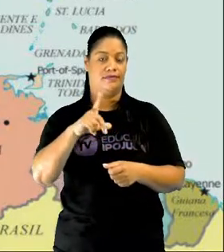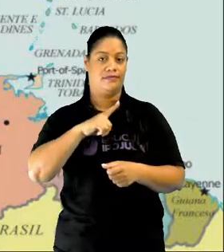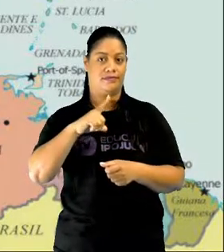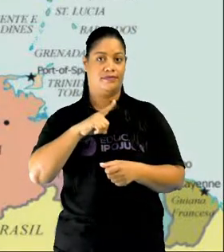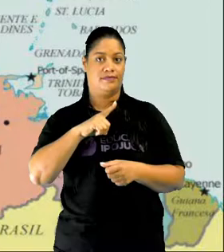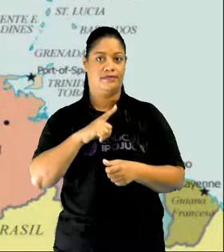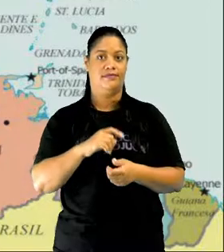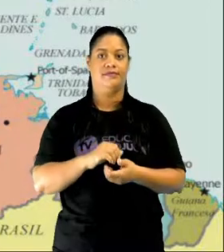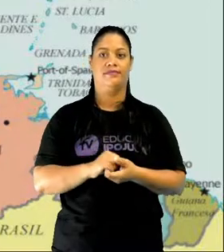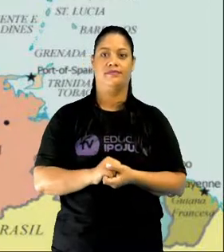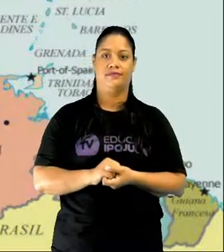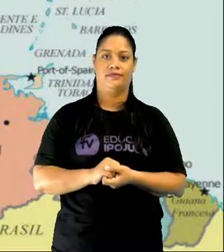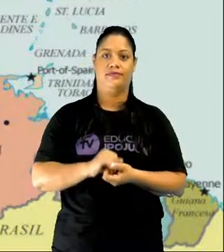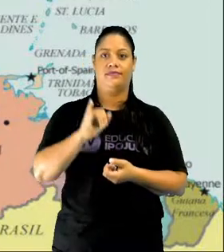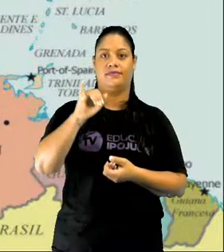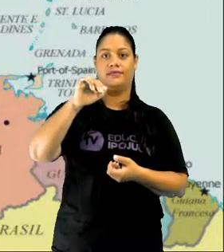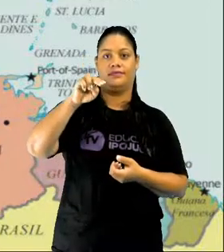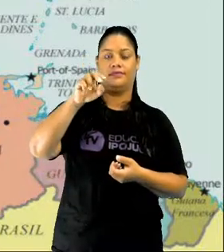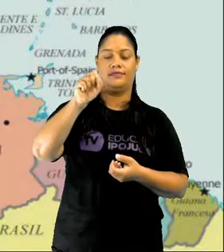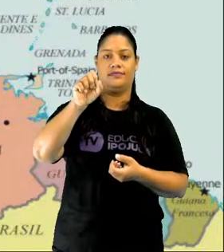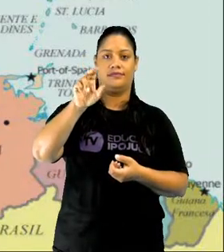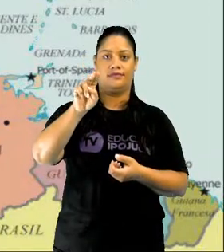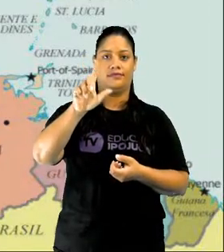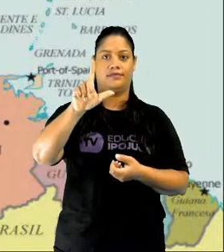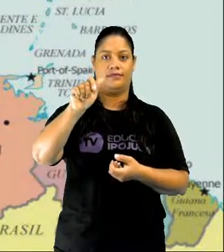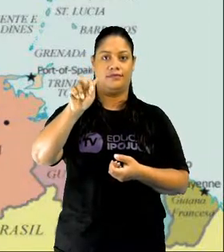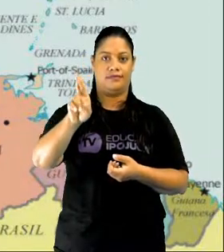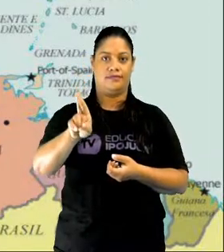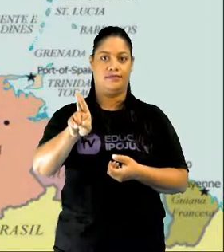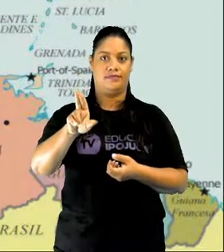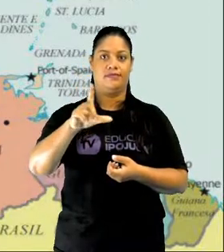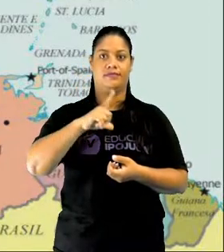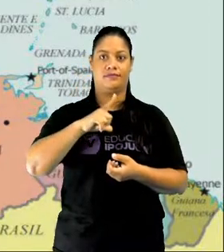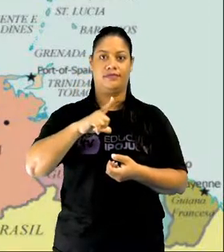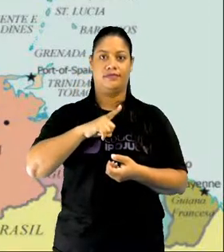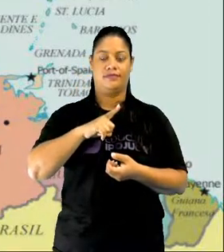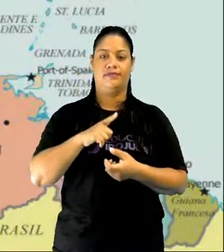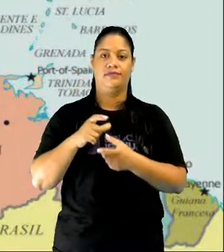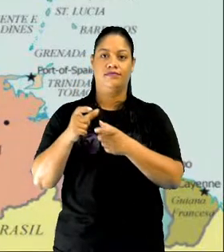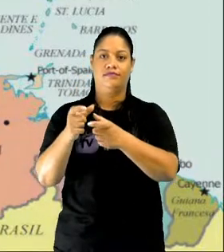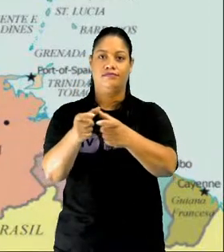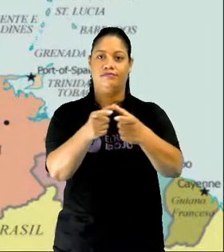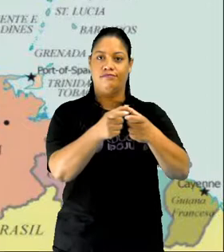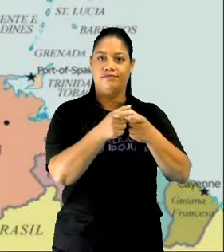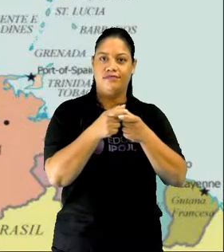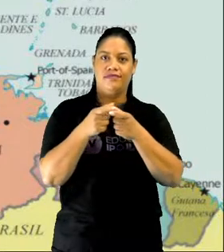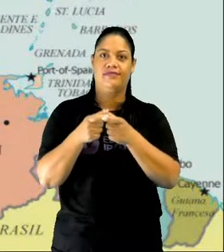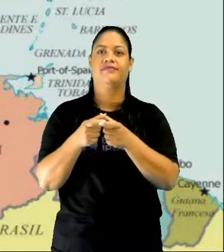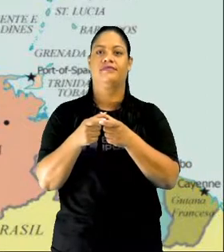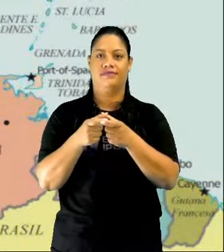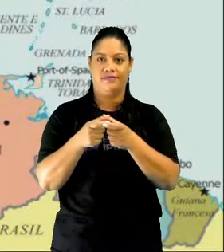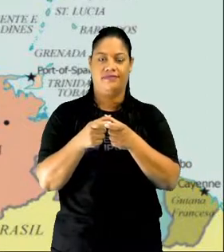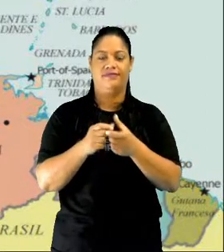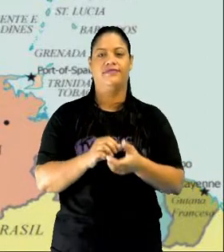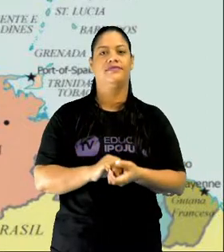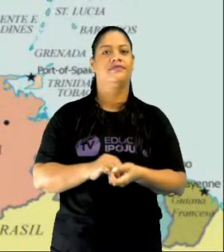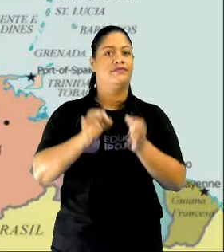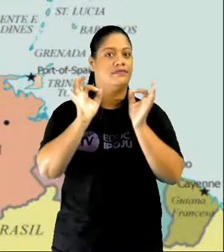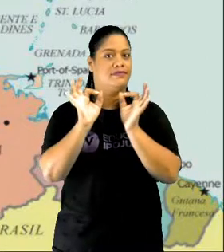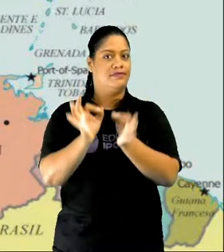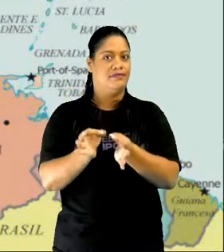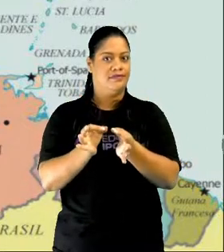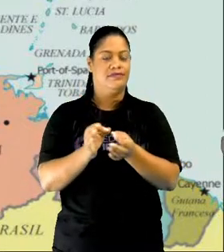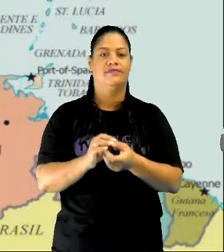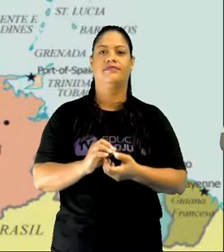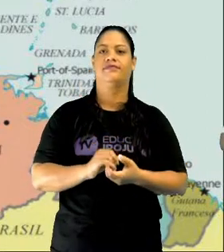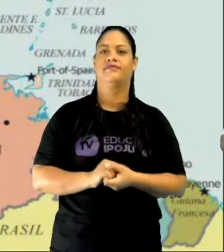tem a área insular, que é a área onde tem as ilhas da América Central, certo?